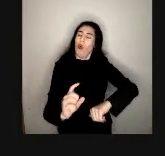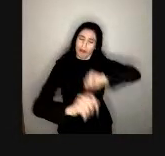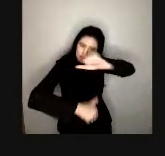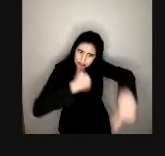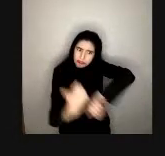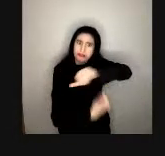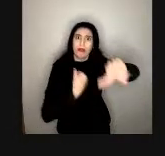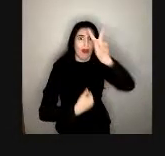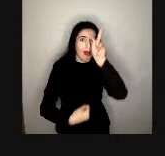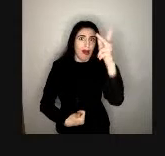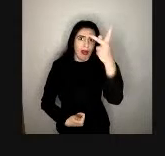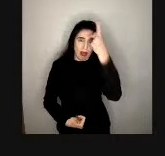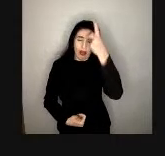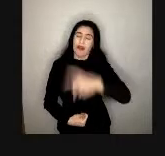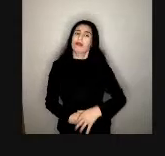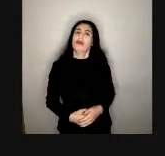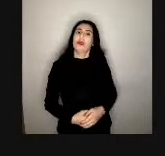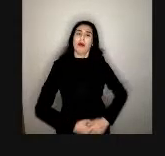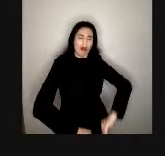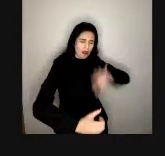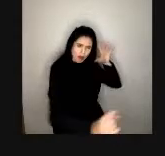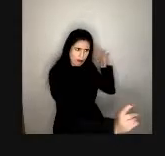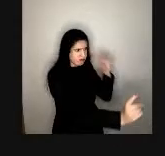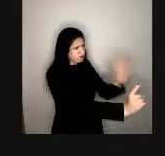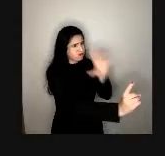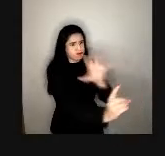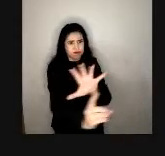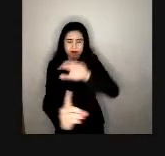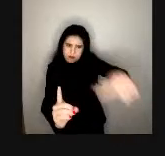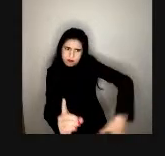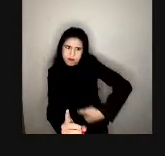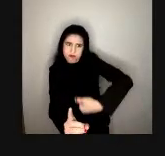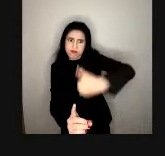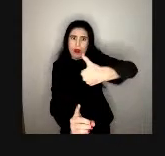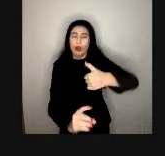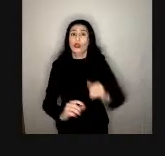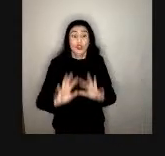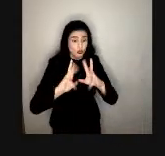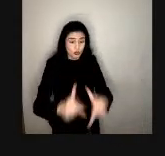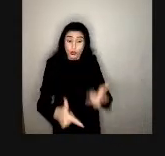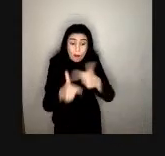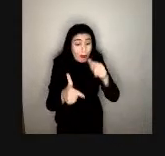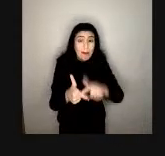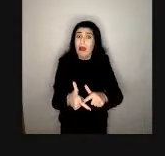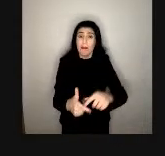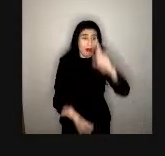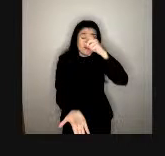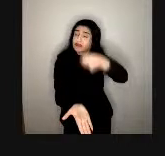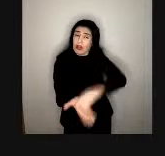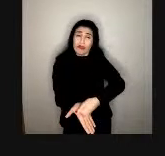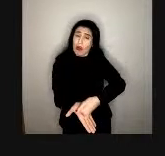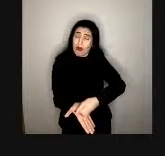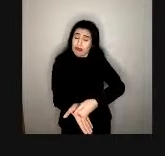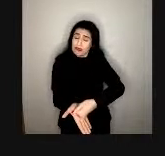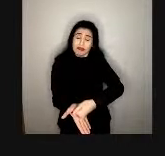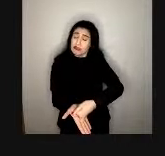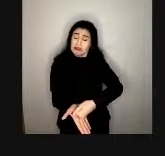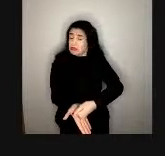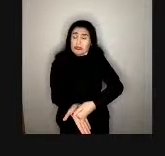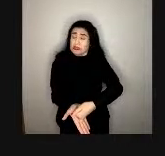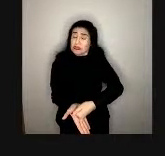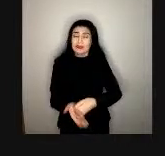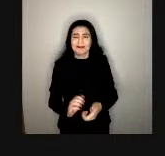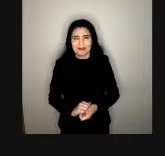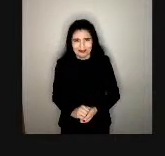somos responsáveis pelas situações e problemas que a gente enfrenta e que a gente busca resolver. Esse trecho agora que